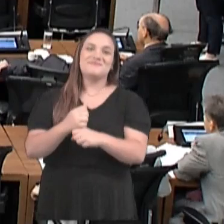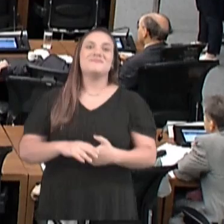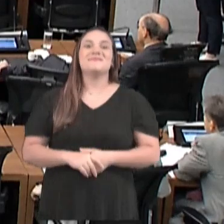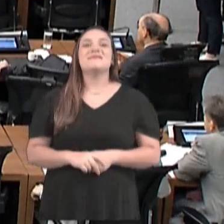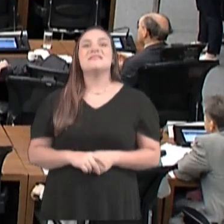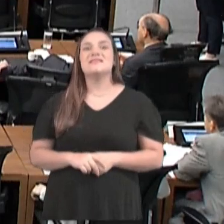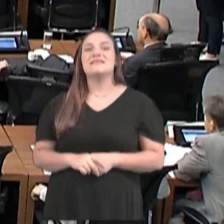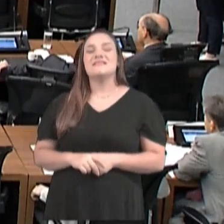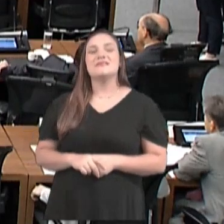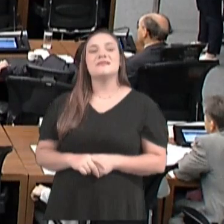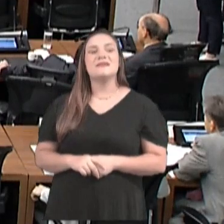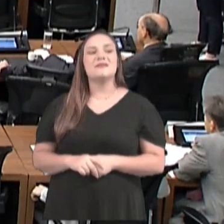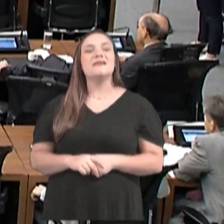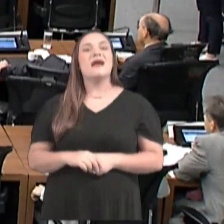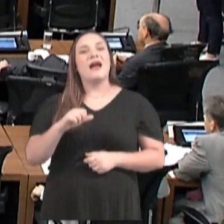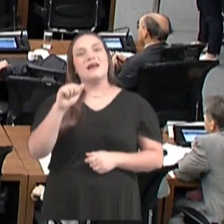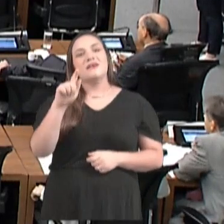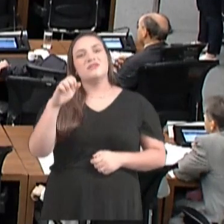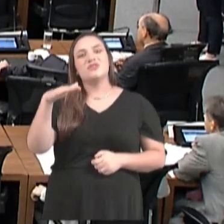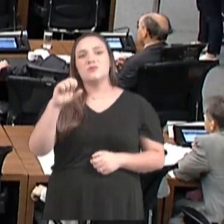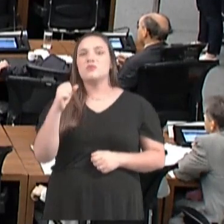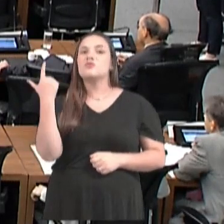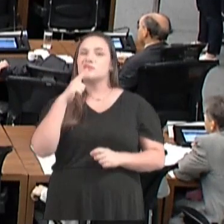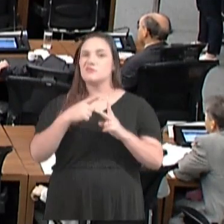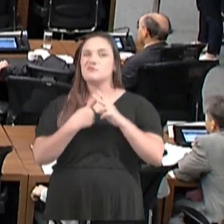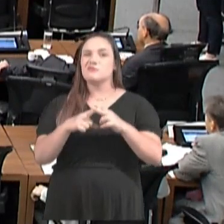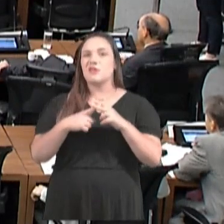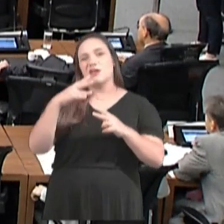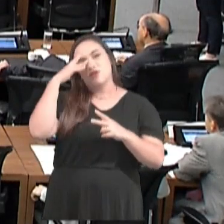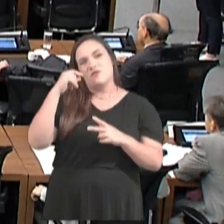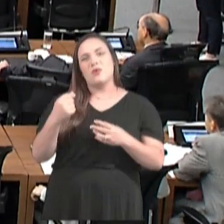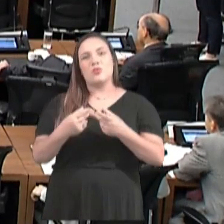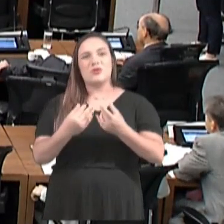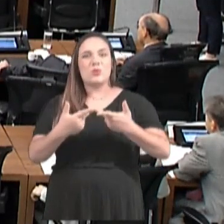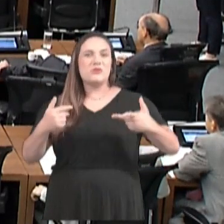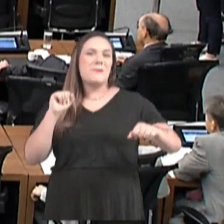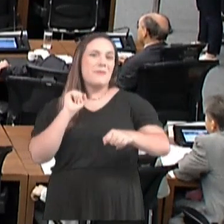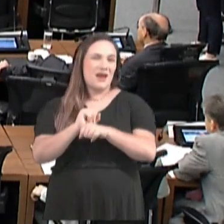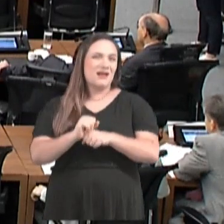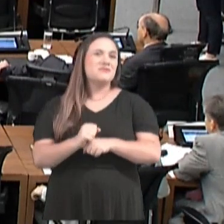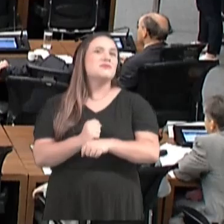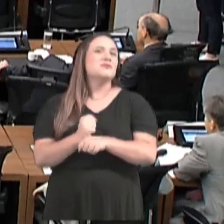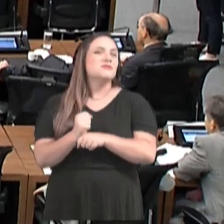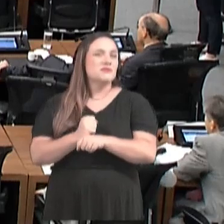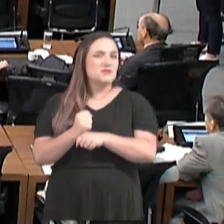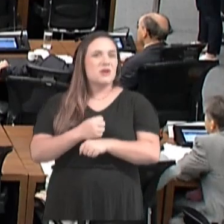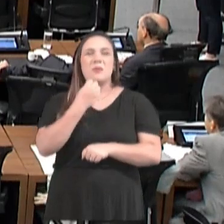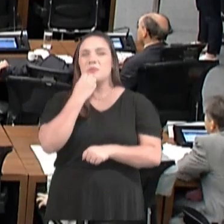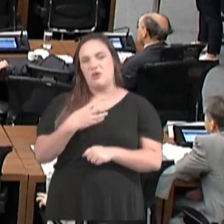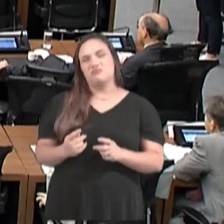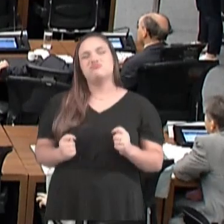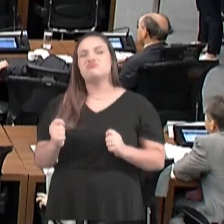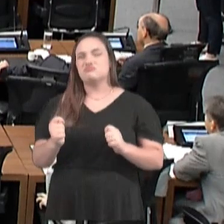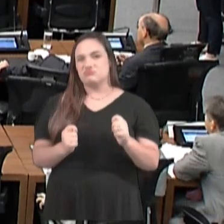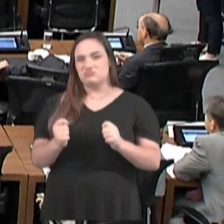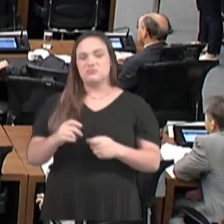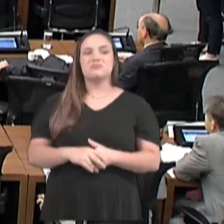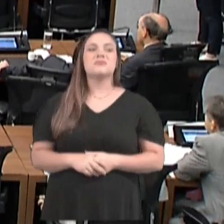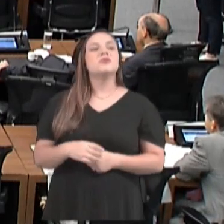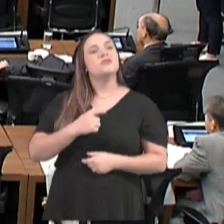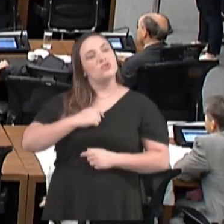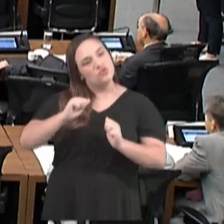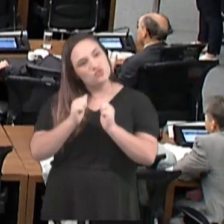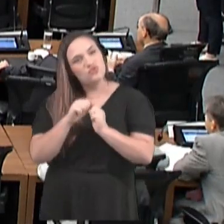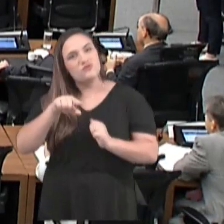onde a agência conseguiu acertar muita coisa que estava parada há muito tempo. E eu entendo que ele está fazendo uma boa gestão. Então, me soma a